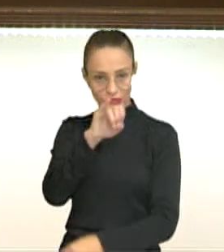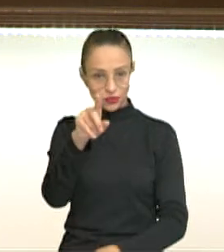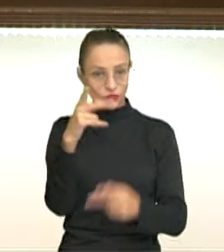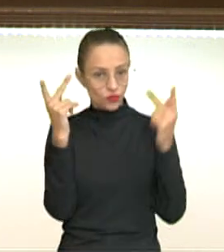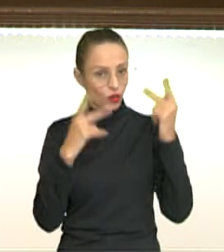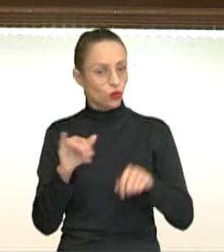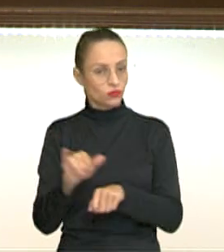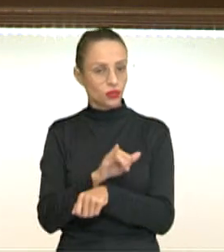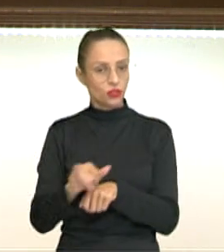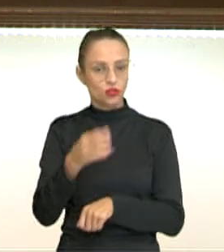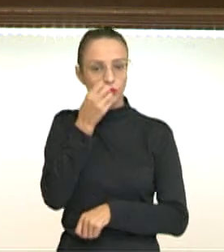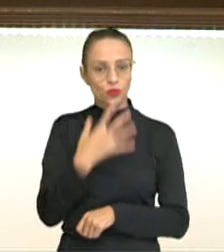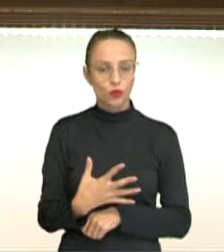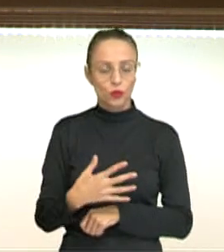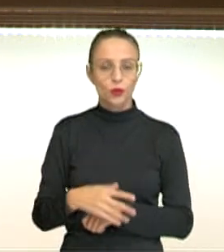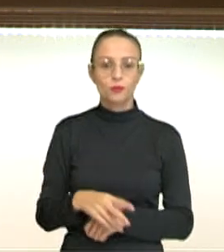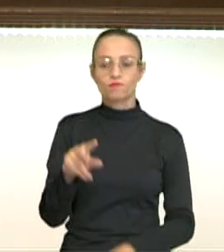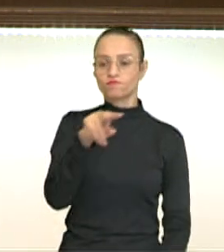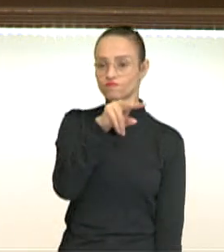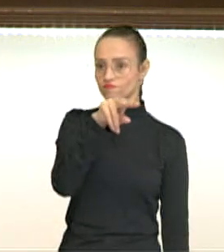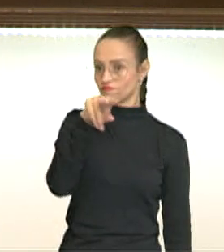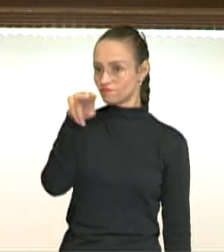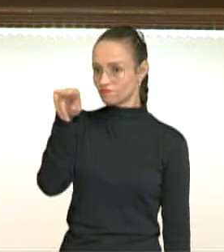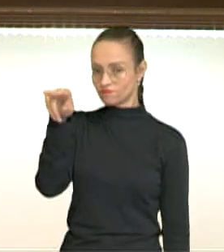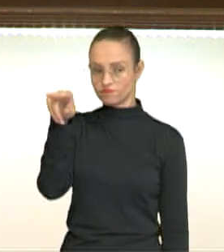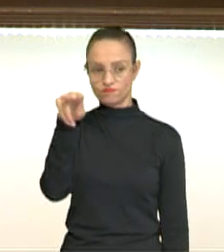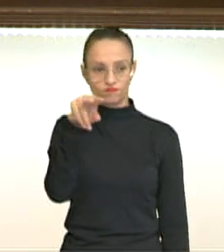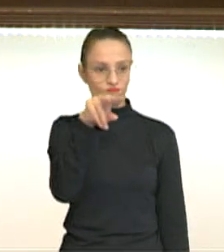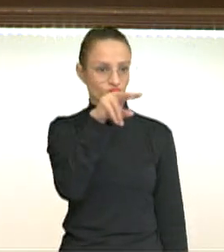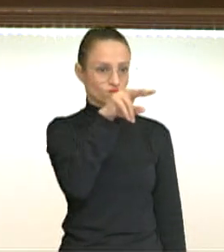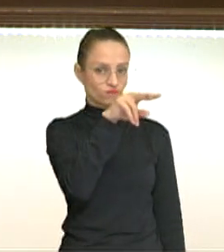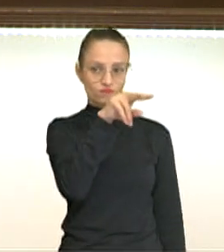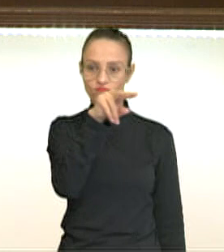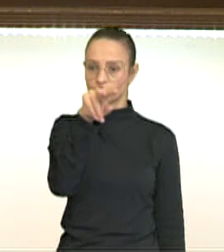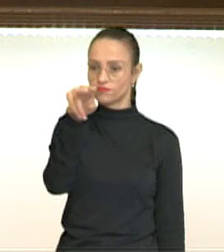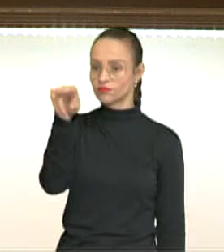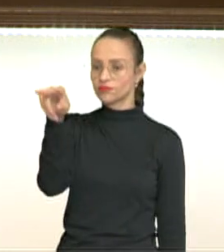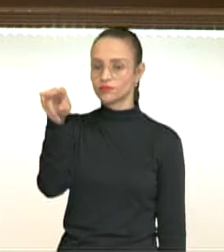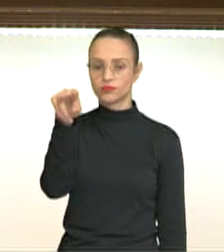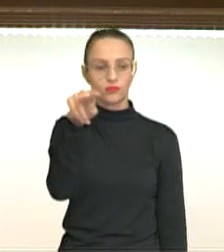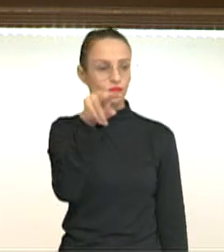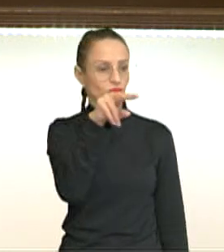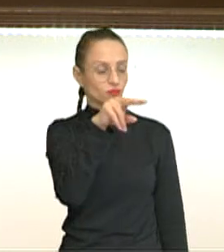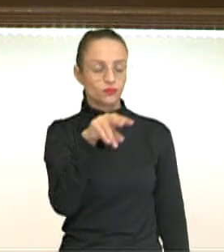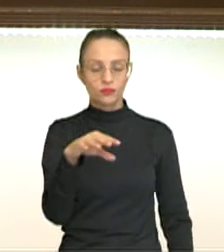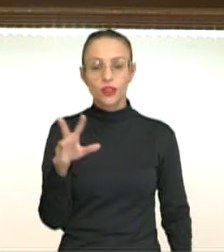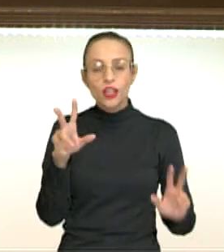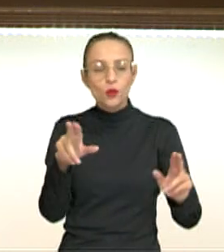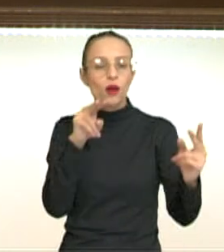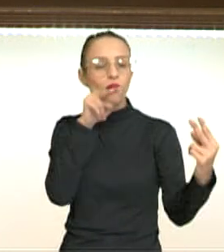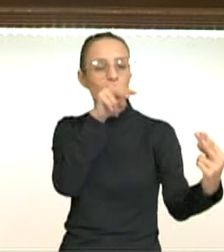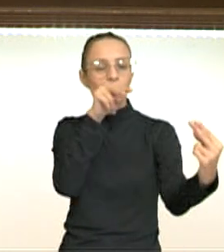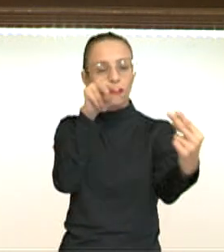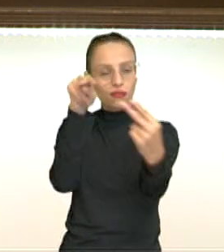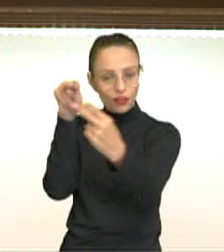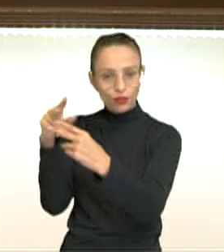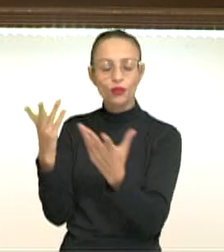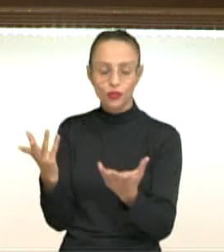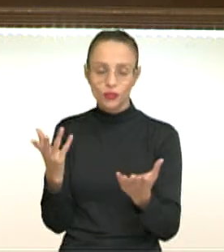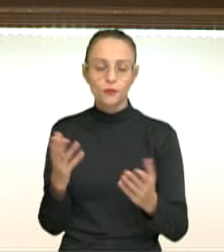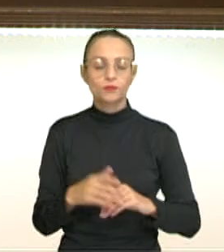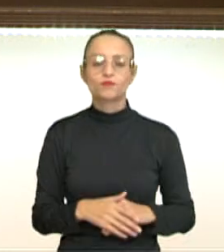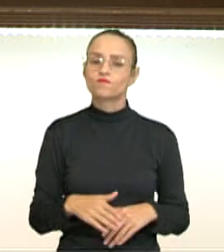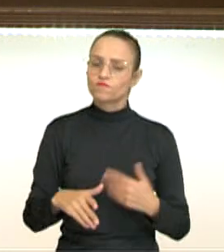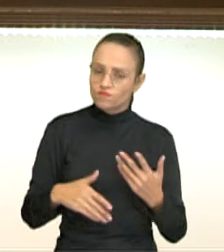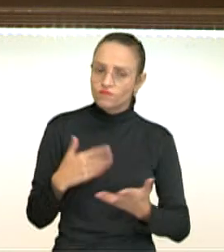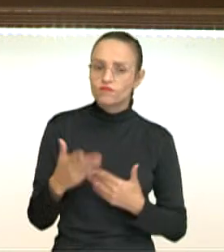essa é uma tática muito boa. Você olha em direção ao final da sala, como se estivesse olhando nos olhos de todas as pessoas. E com o